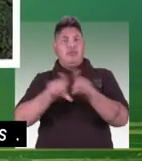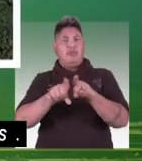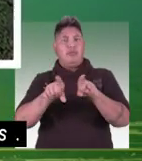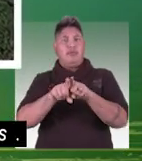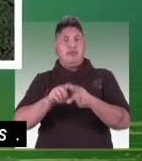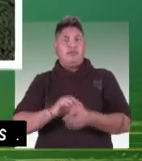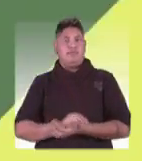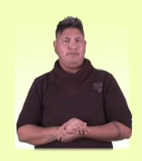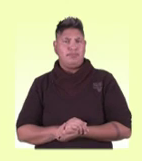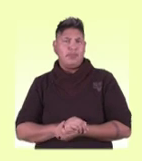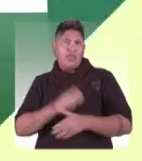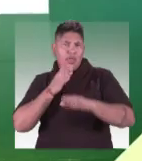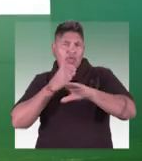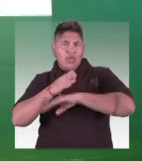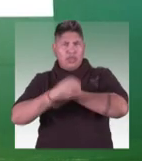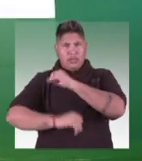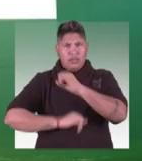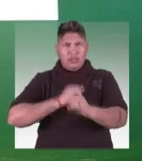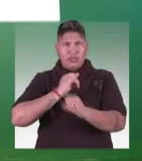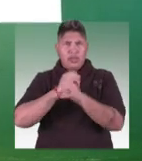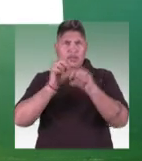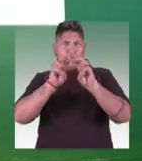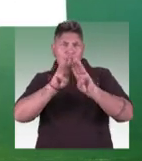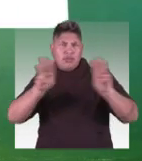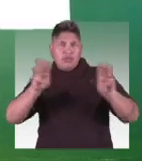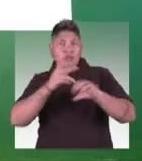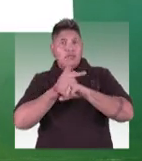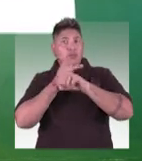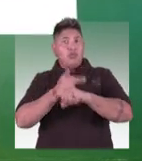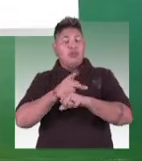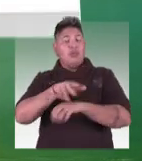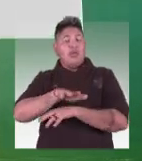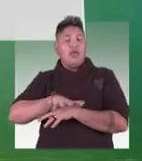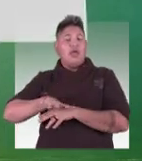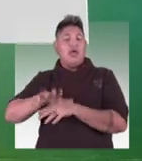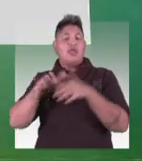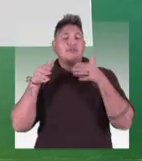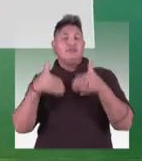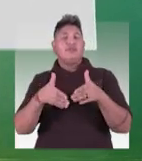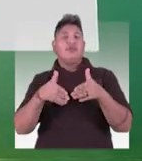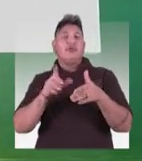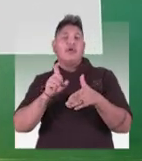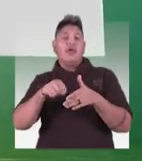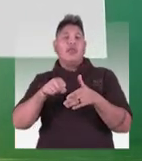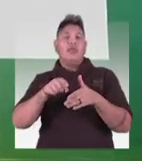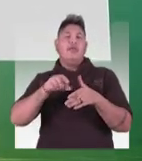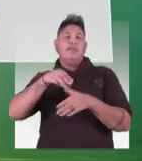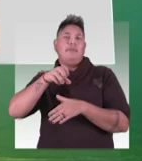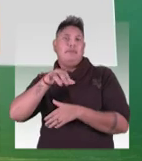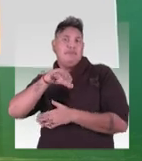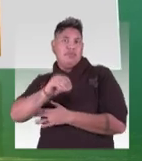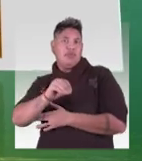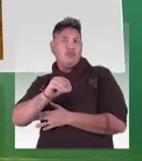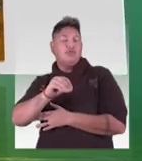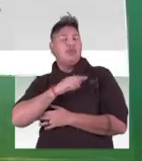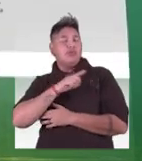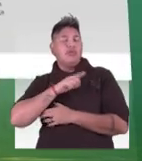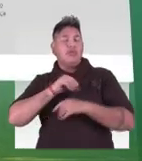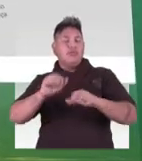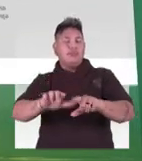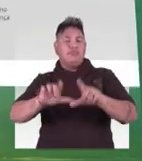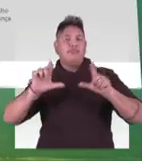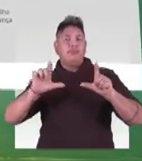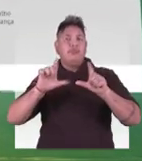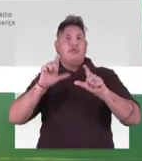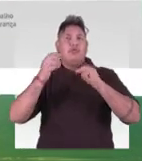entre outros temas. Acesse o site do MPT, procure por áreas de atuação, clique em Meio Ambiente do Trabalho